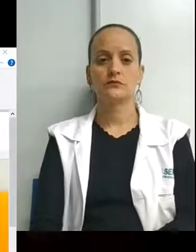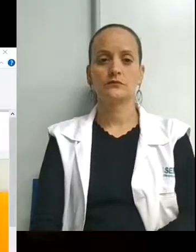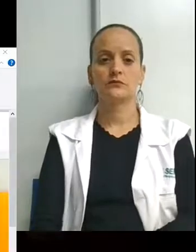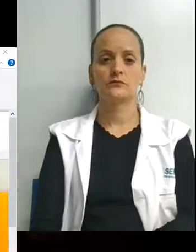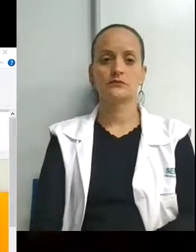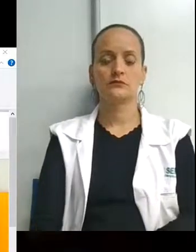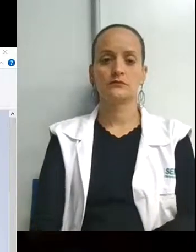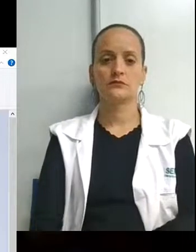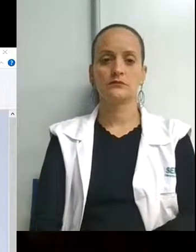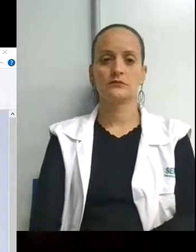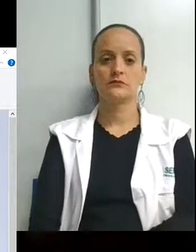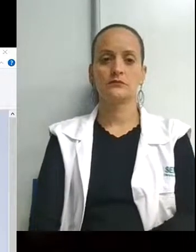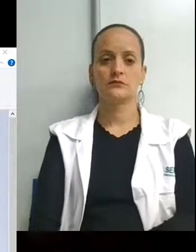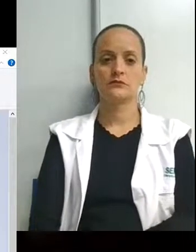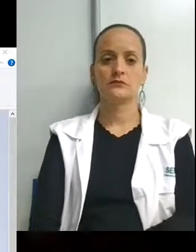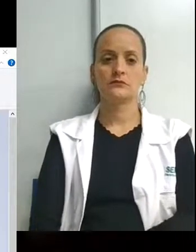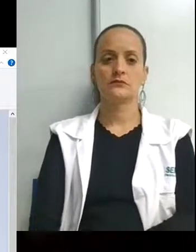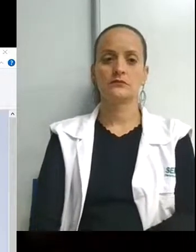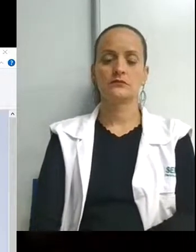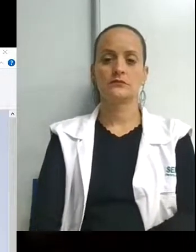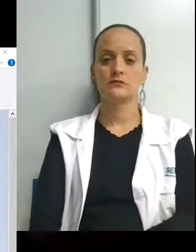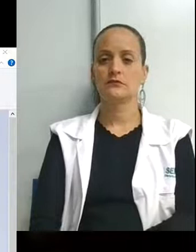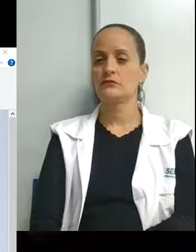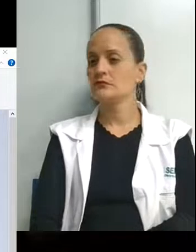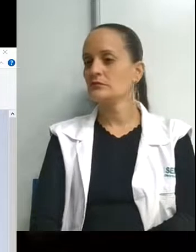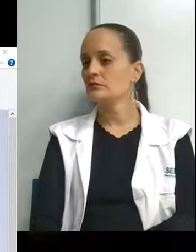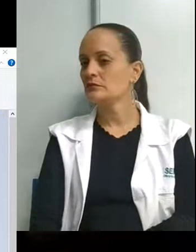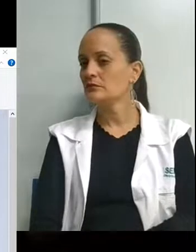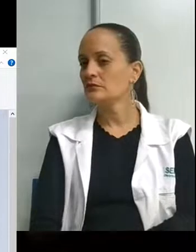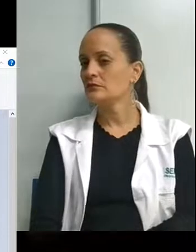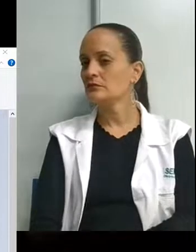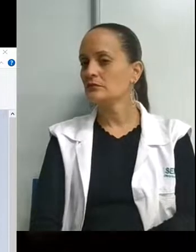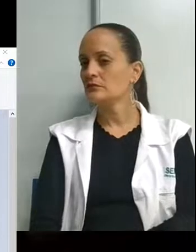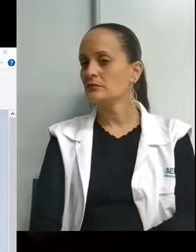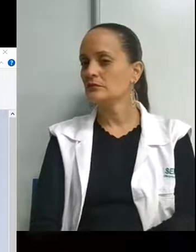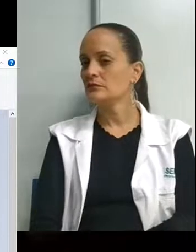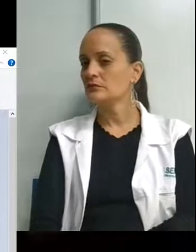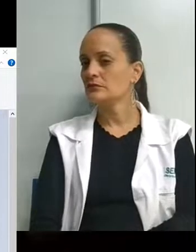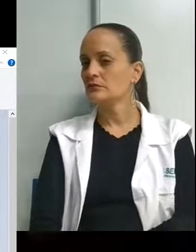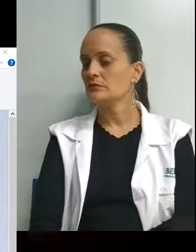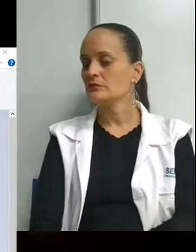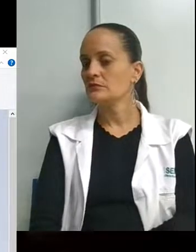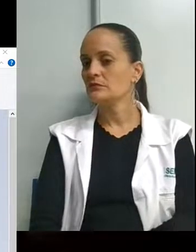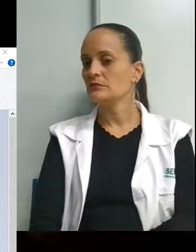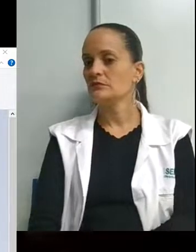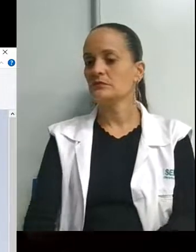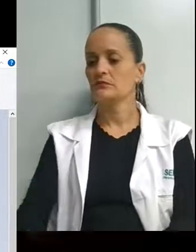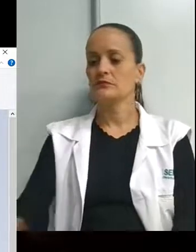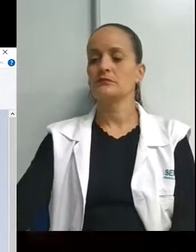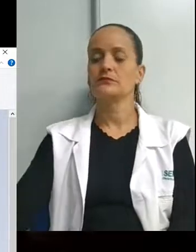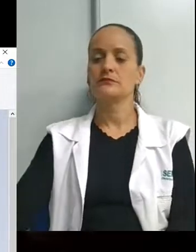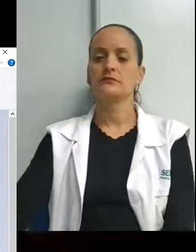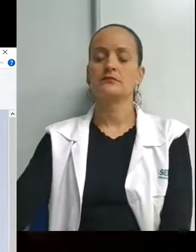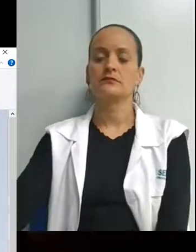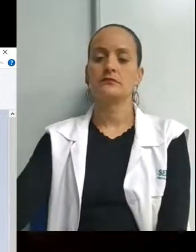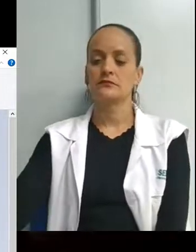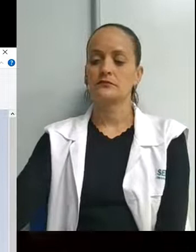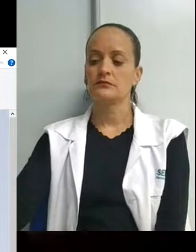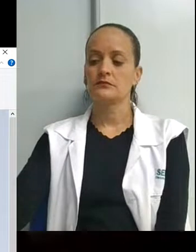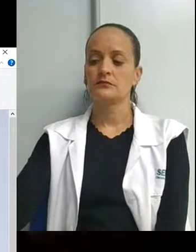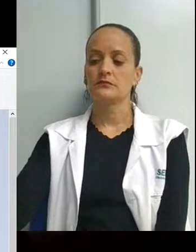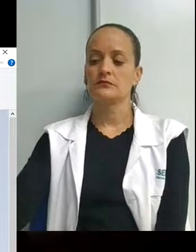Por enquanto está tudo ok, professor. Oi? Por enquanto está tudo ok. Tá tudo ok por enquanto? Eu